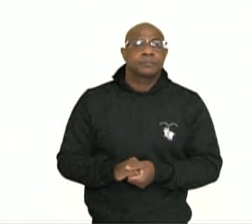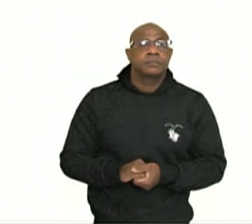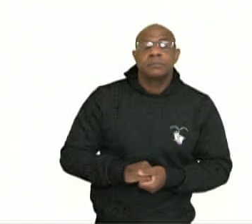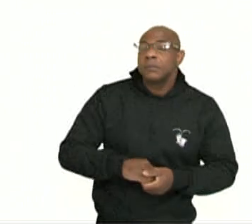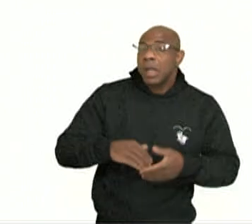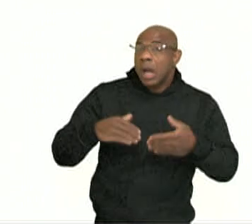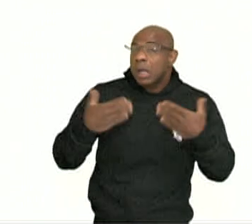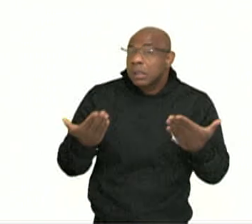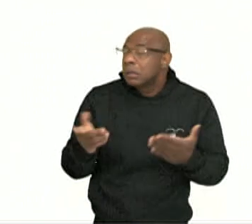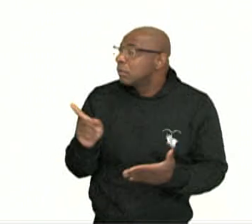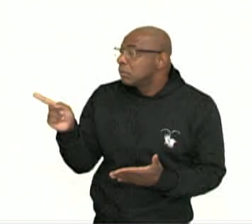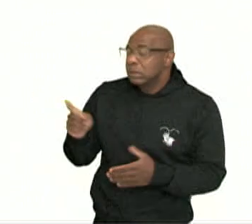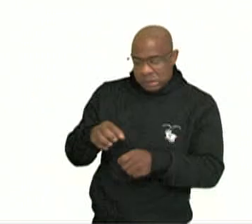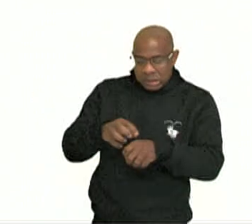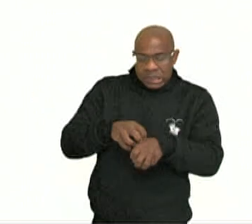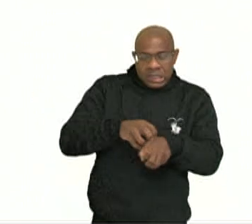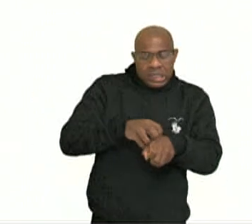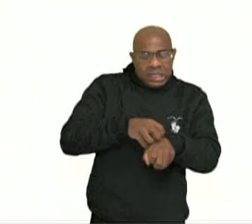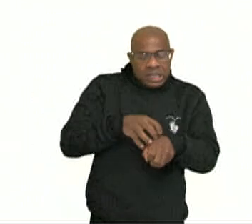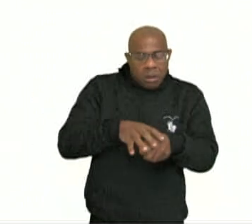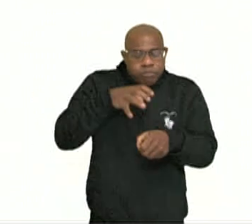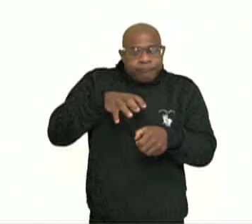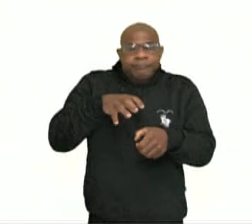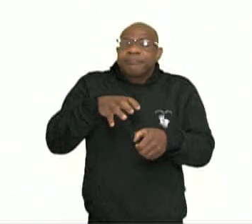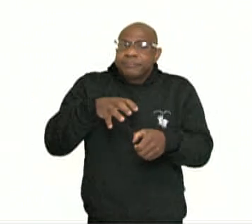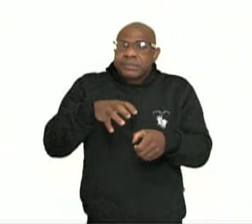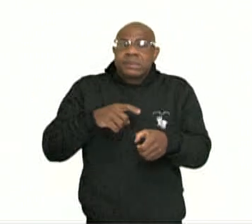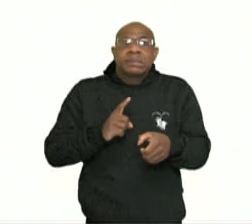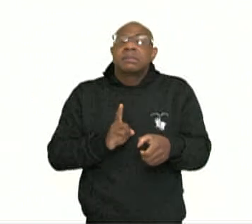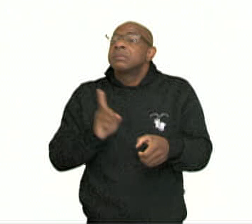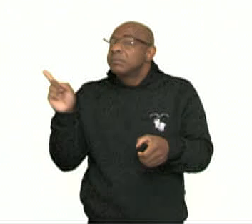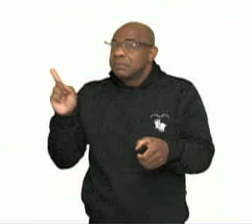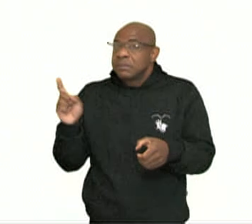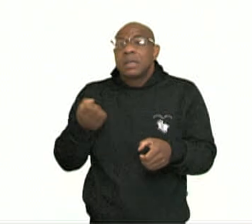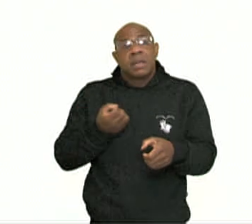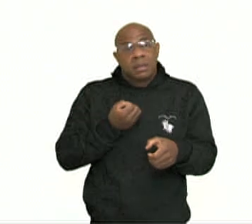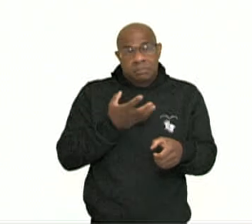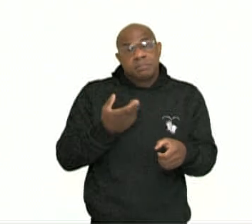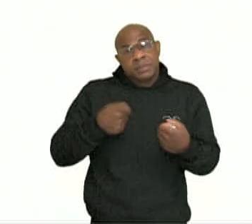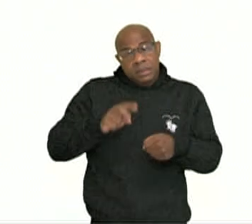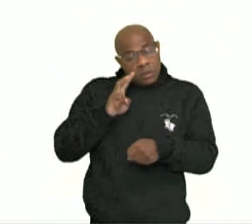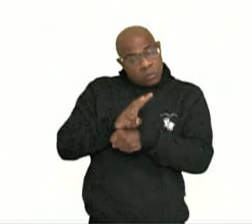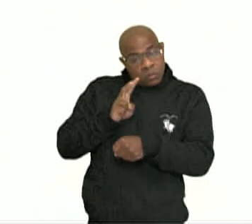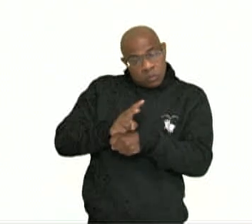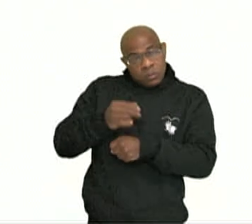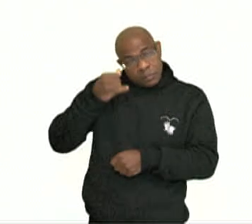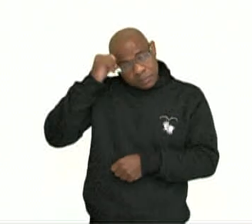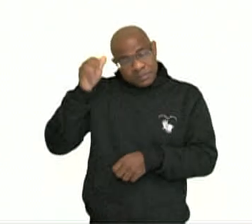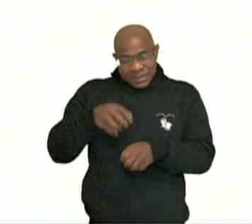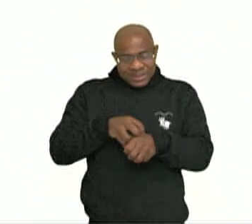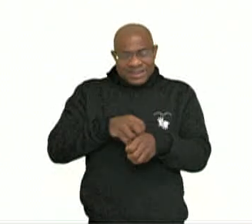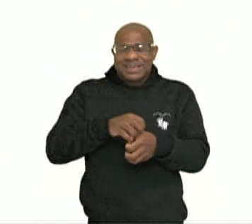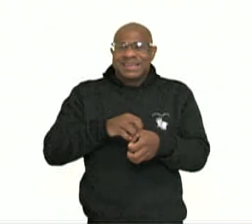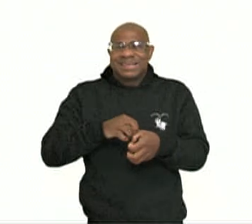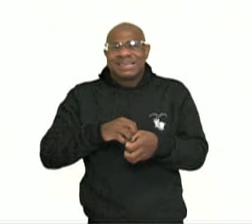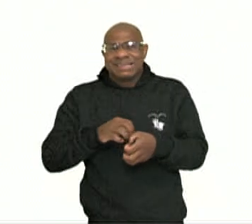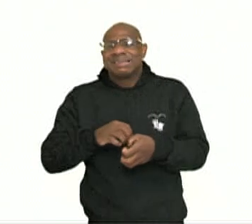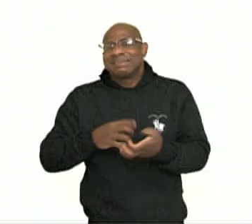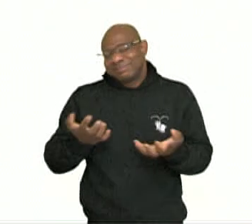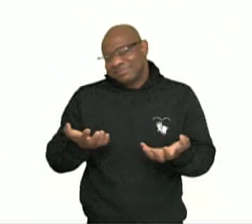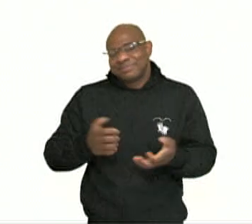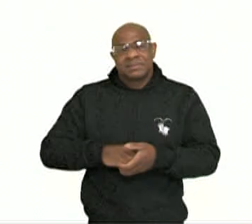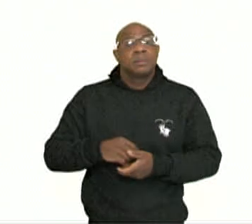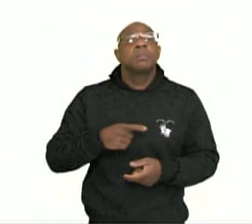Osteoporose. A infecção costuma ser benigna, mas bastante incômoda devido aos sintomas que